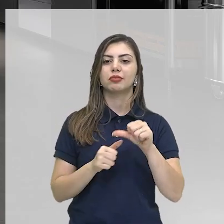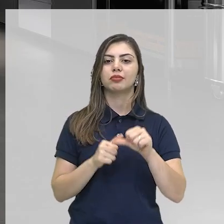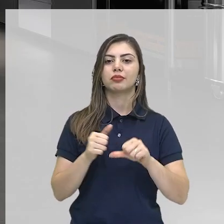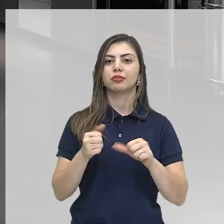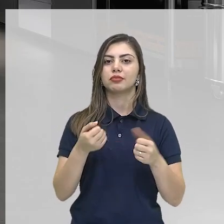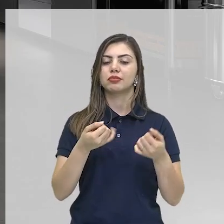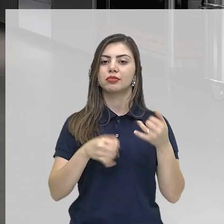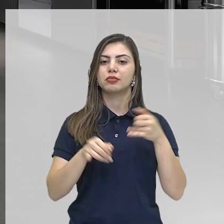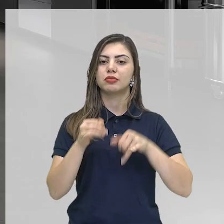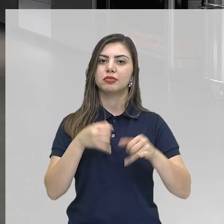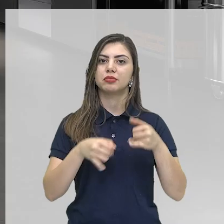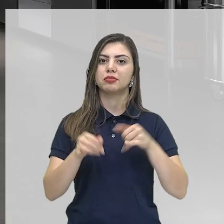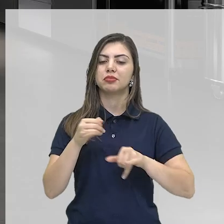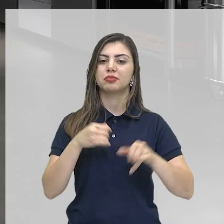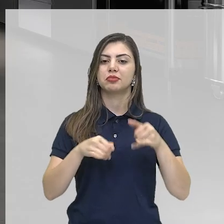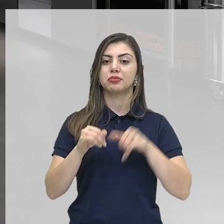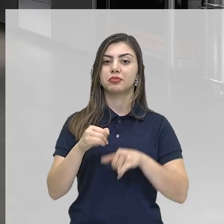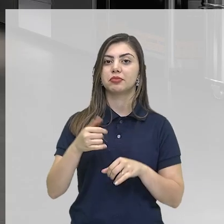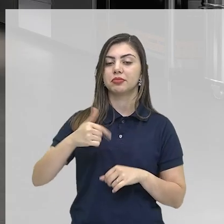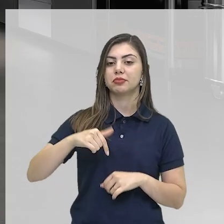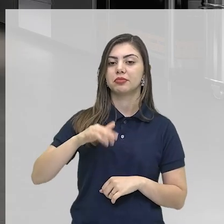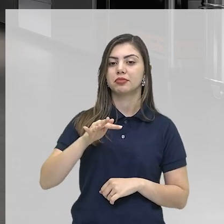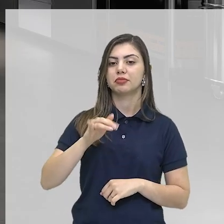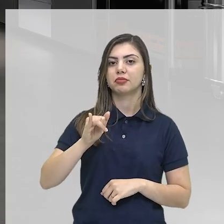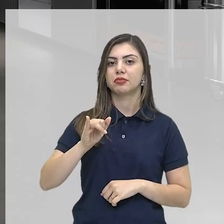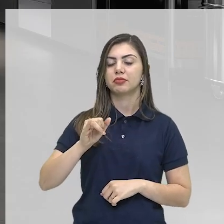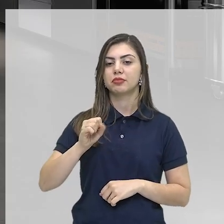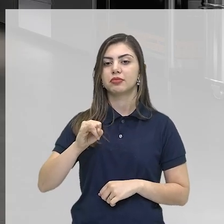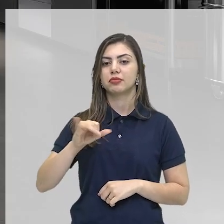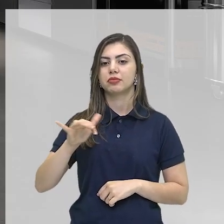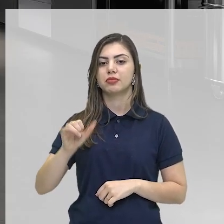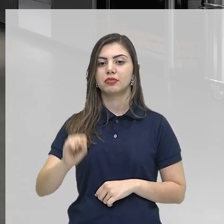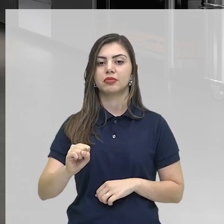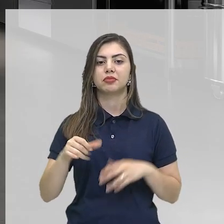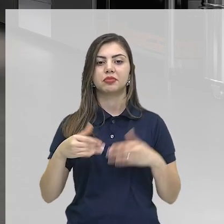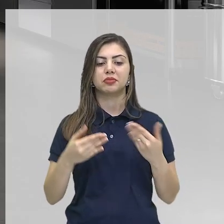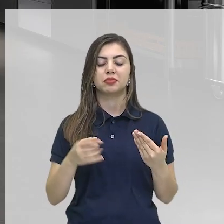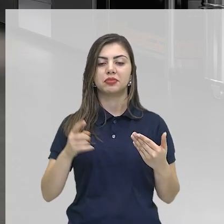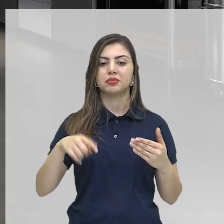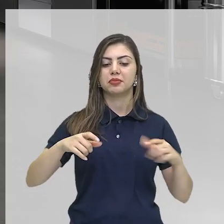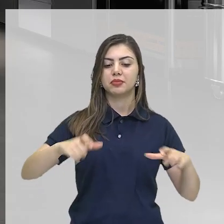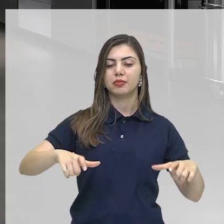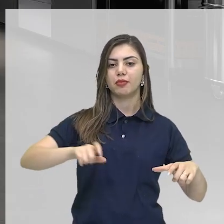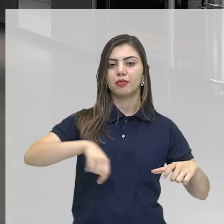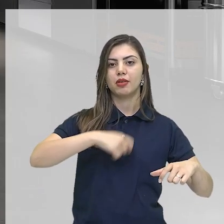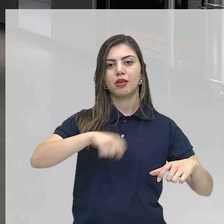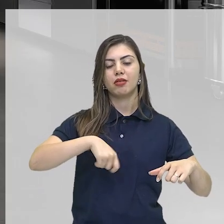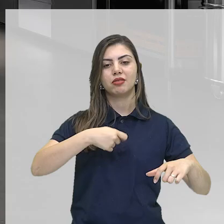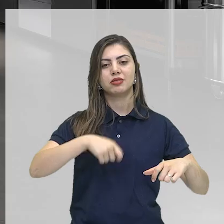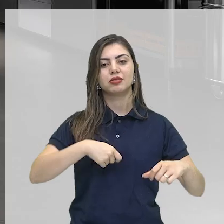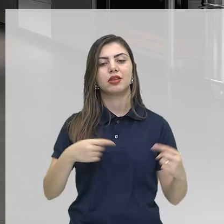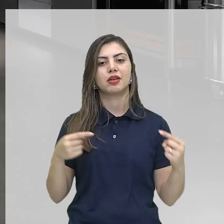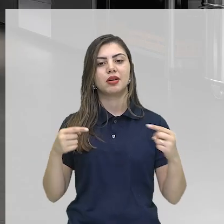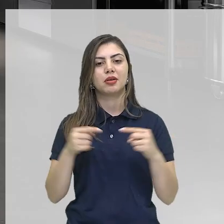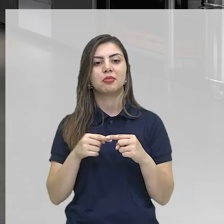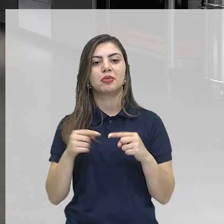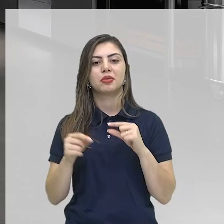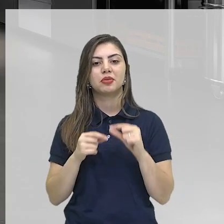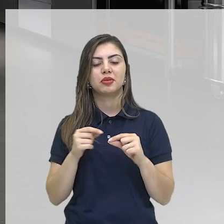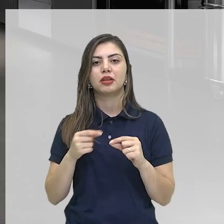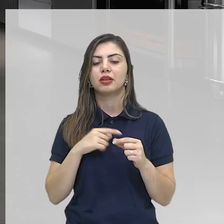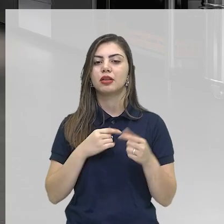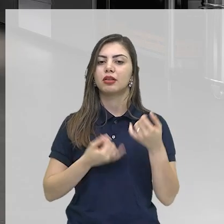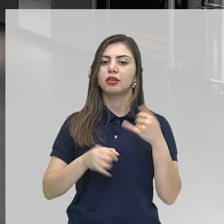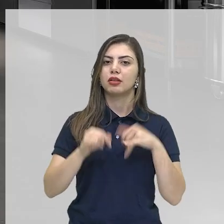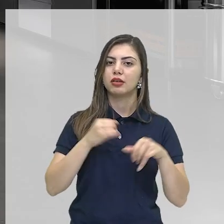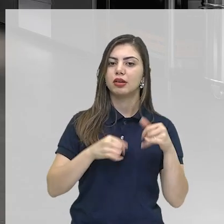as transformações químicas, né? A cozinha ela é um verdadeiro laboratório de transformações, tanto físicas